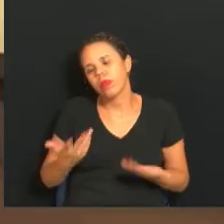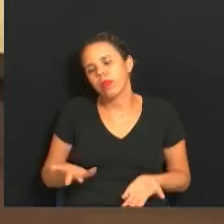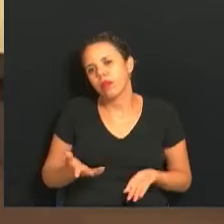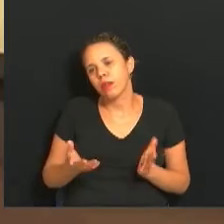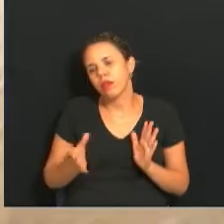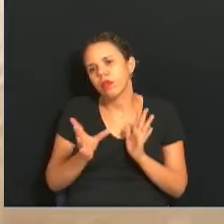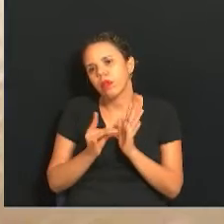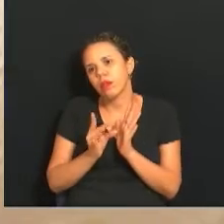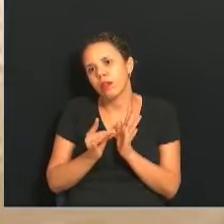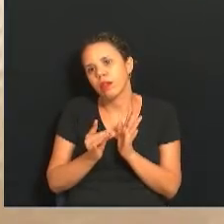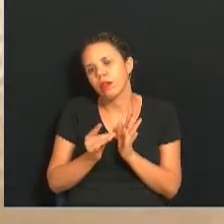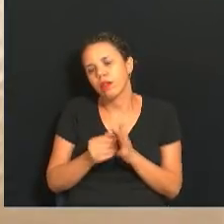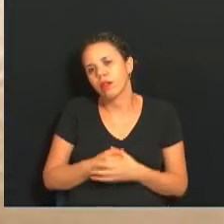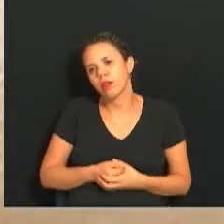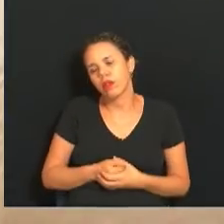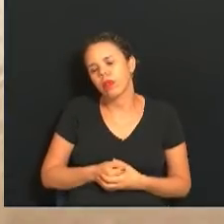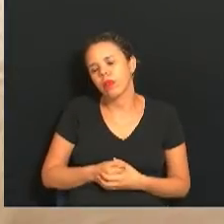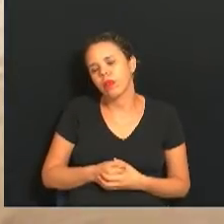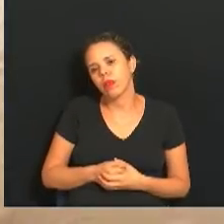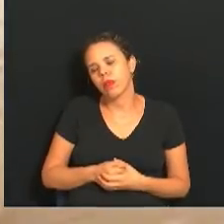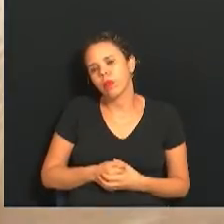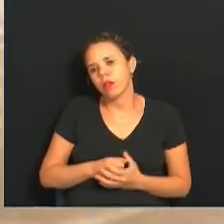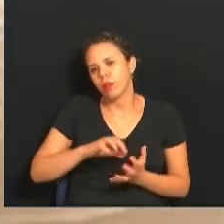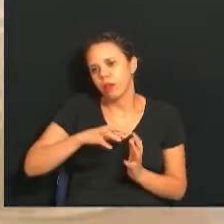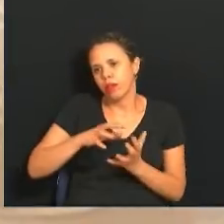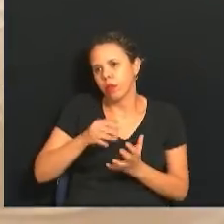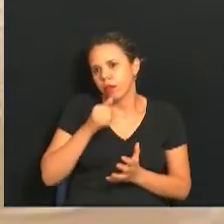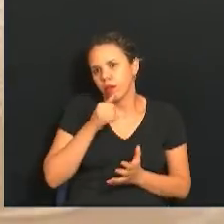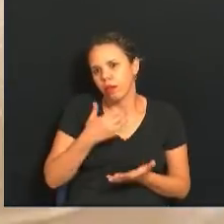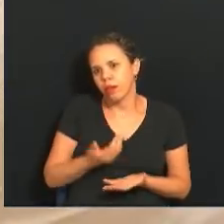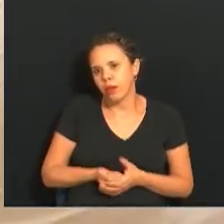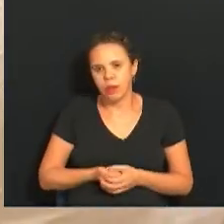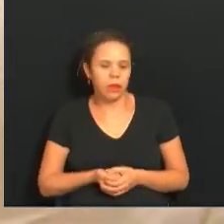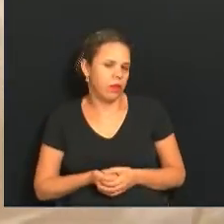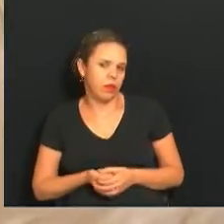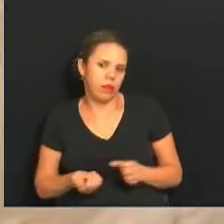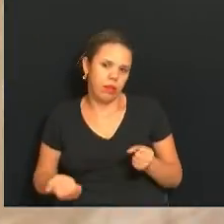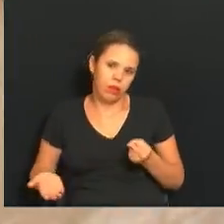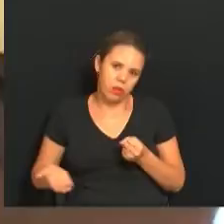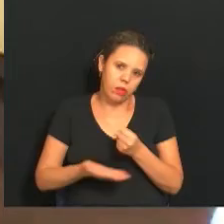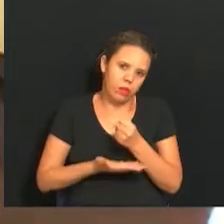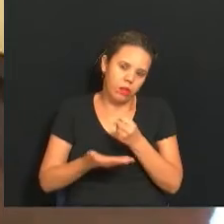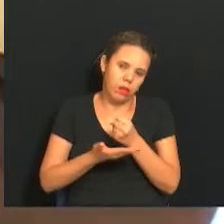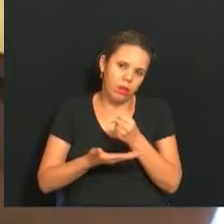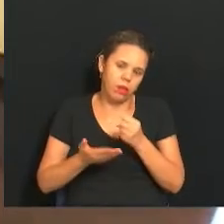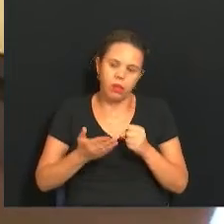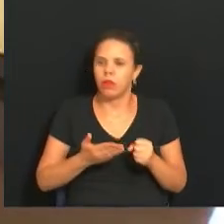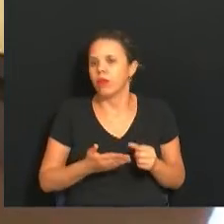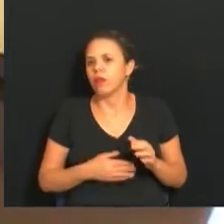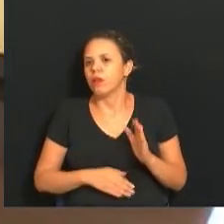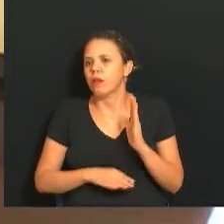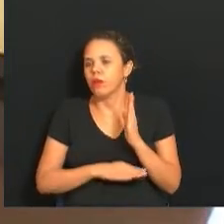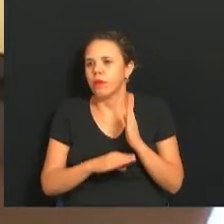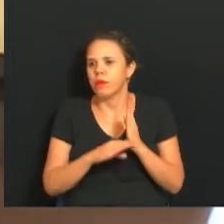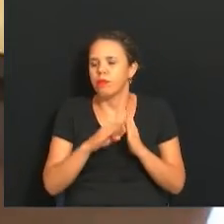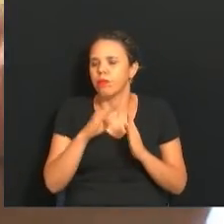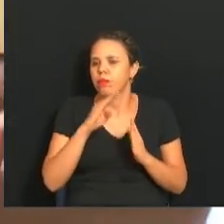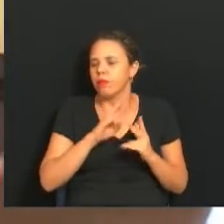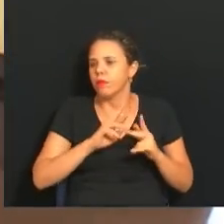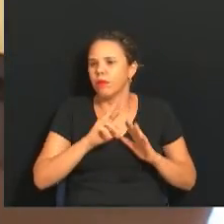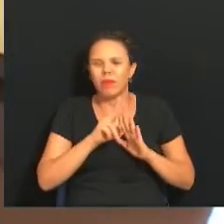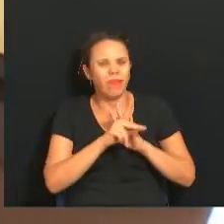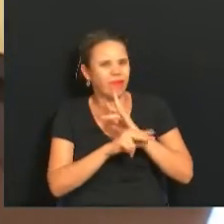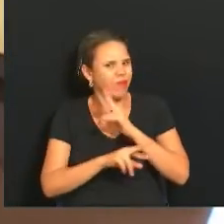adesivos? Eu vou usar elementos como bolas, bases e pedestais? Então, assim, existem